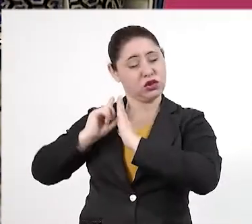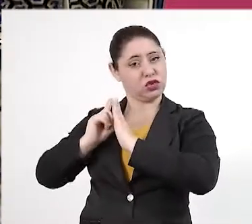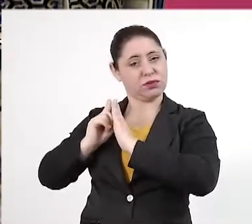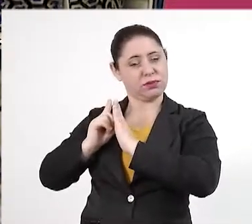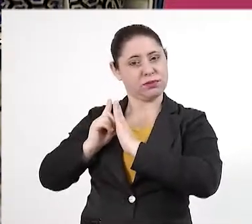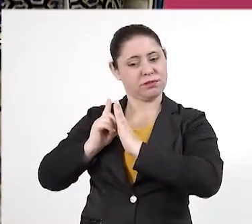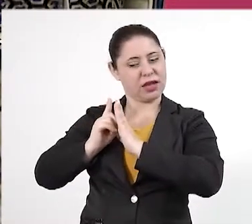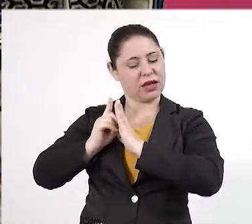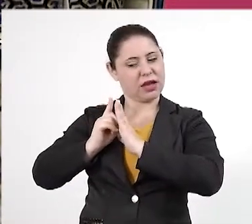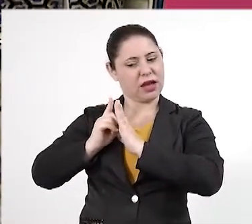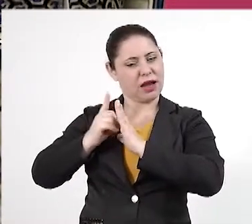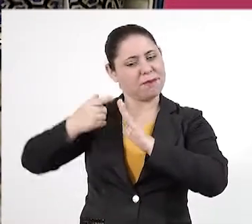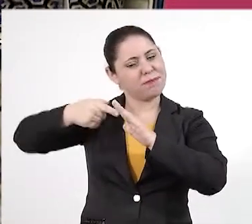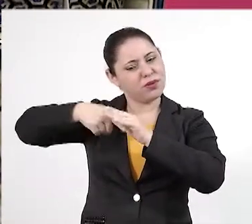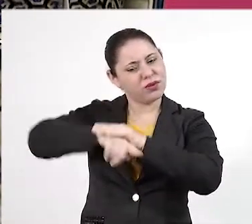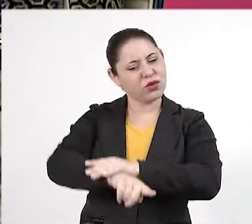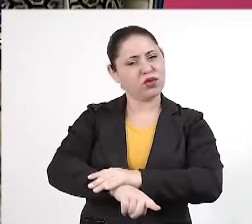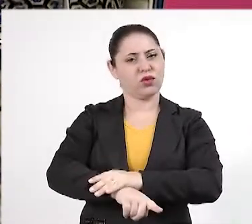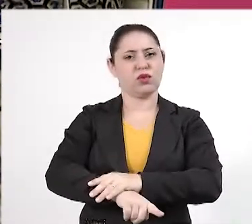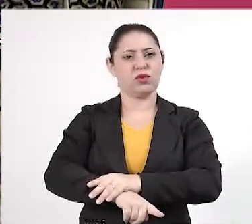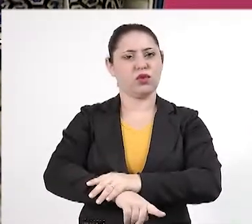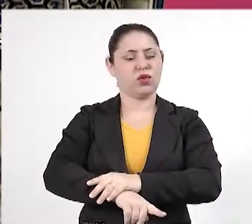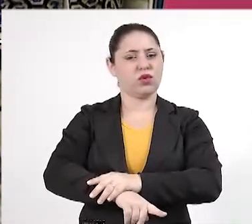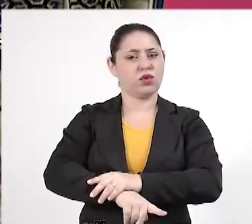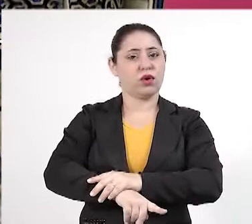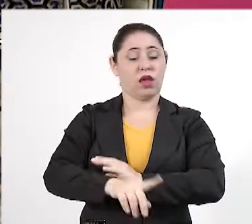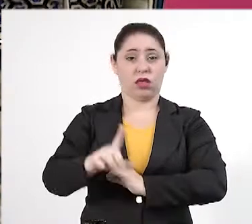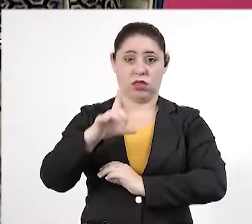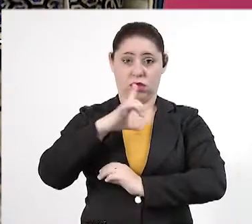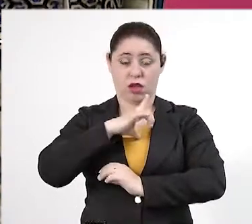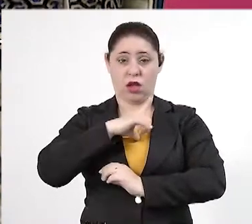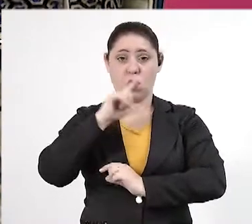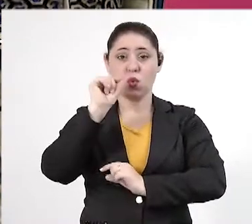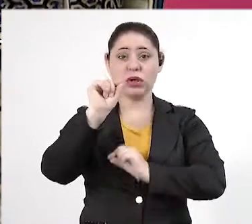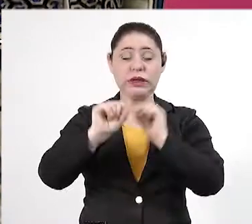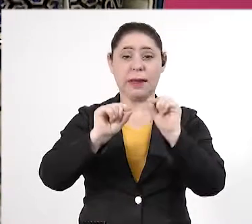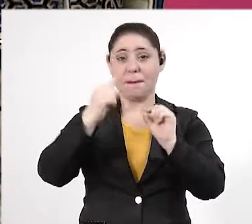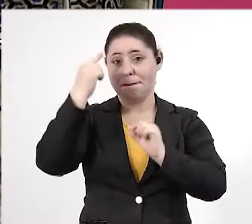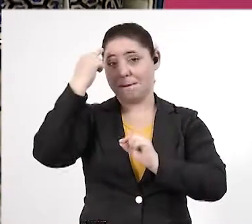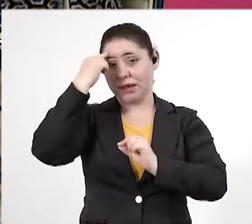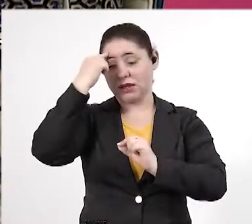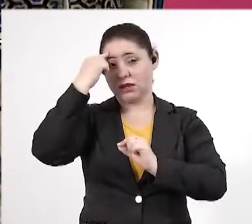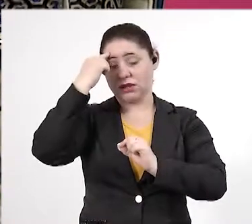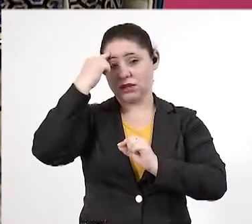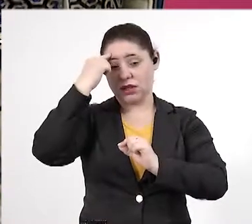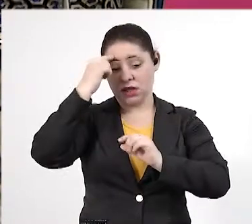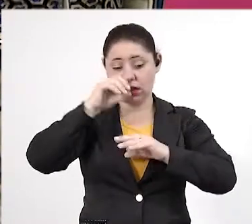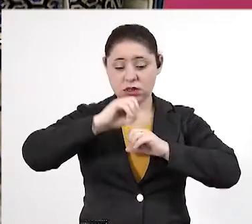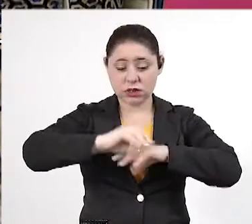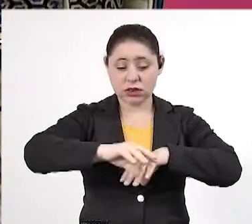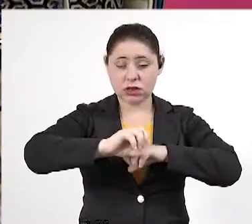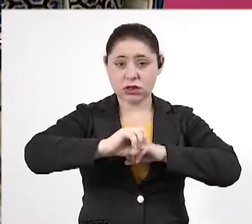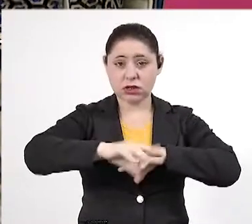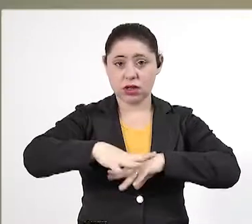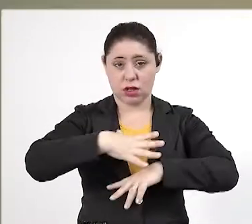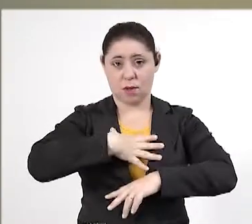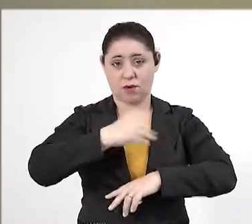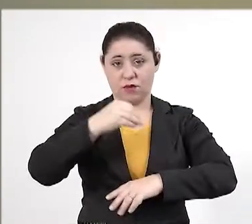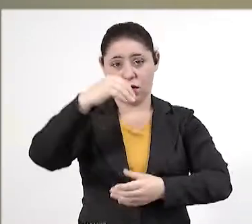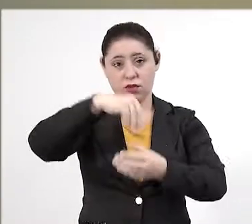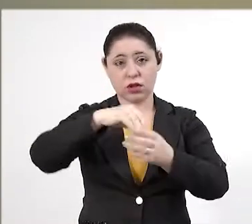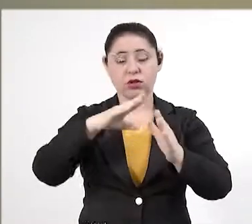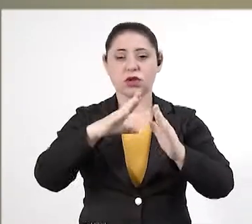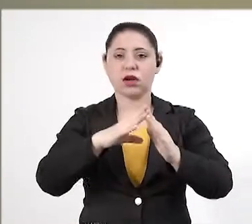dentro, né? A coisa é mais profunda. Vem do que a gente pensa, do que a gente passa para os nossos filhos dentro